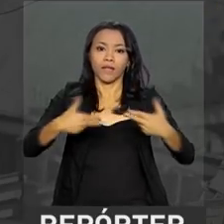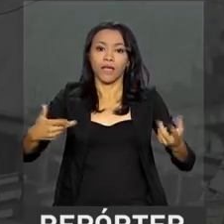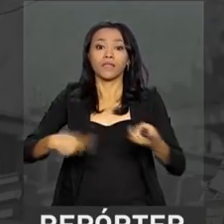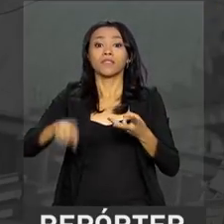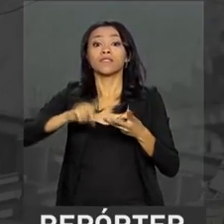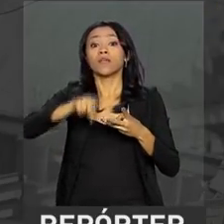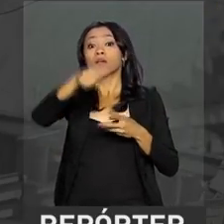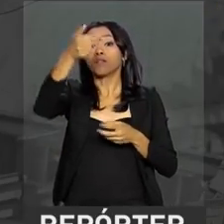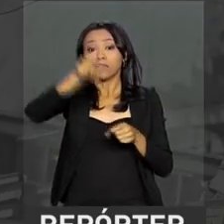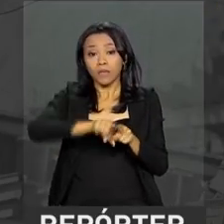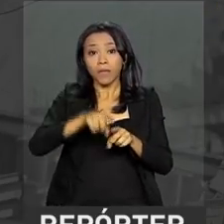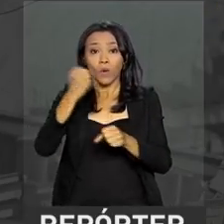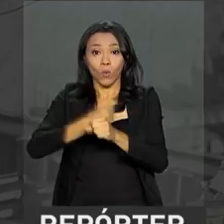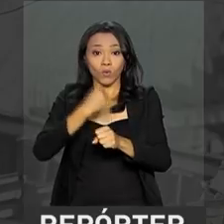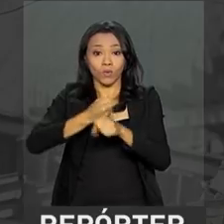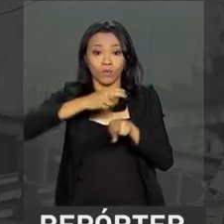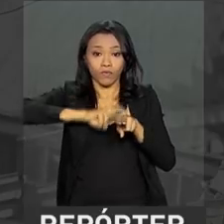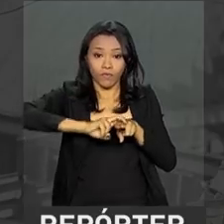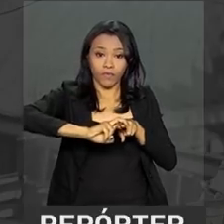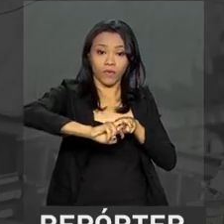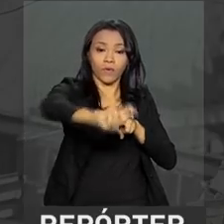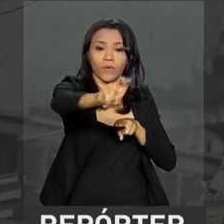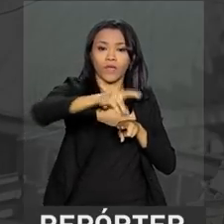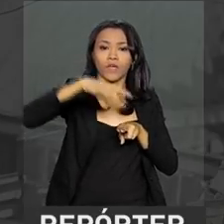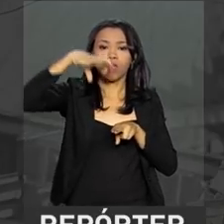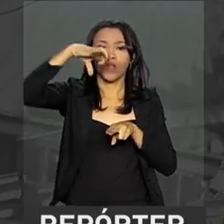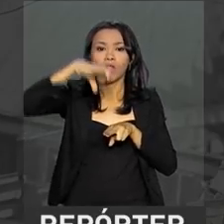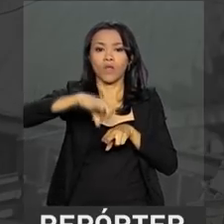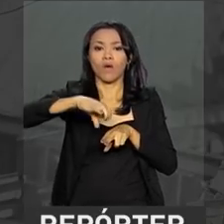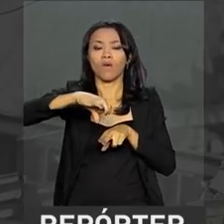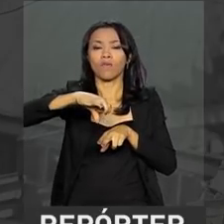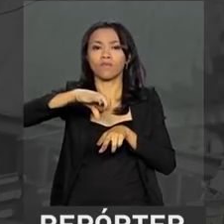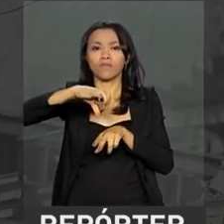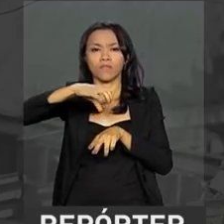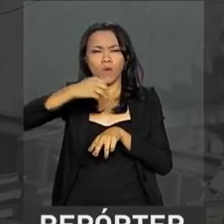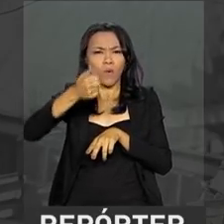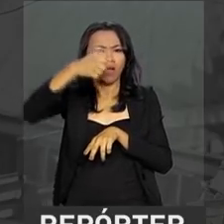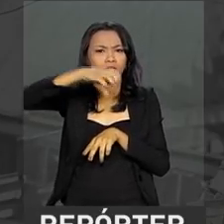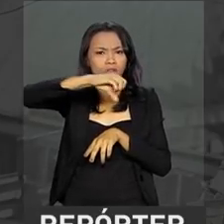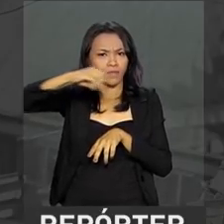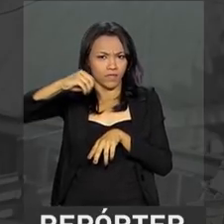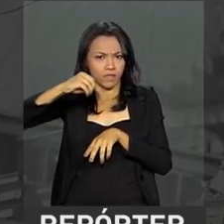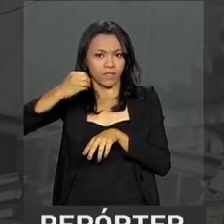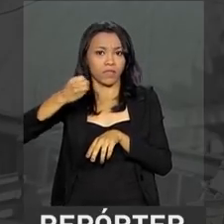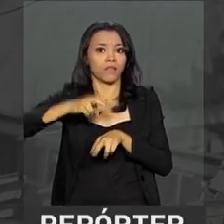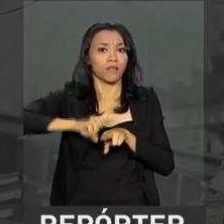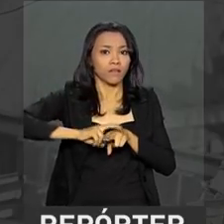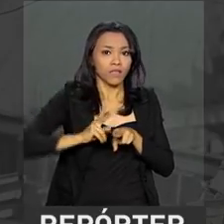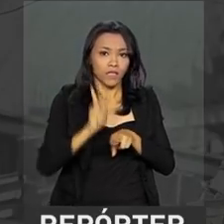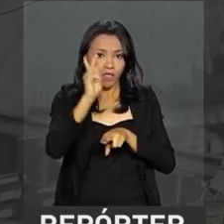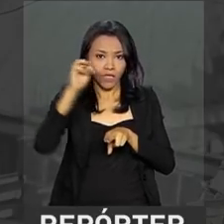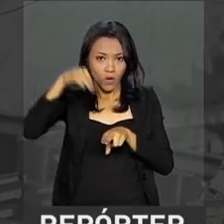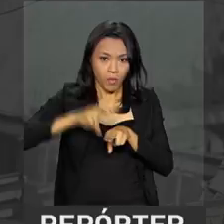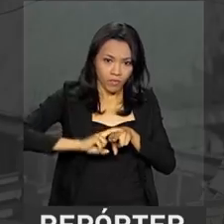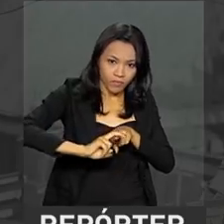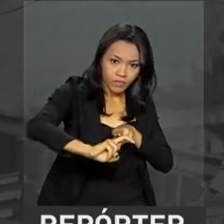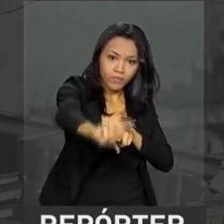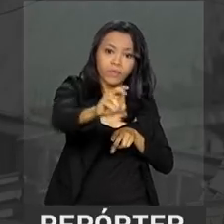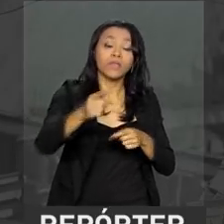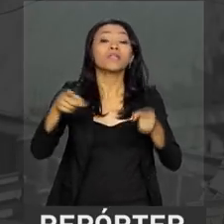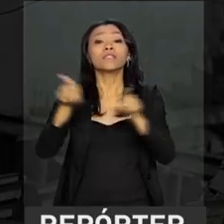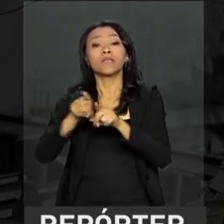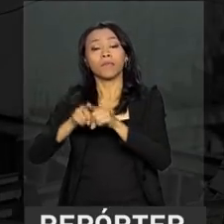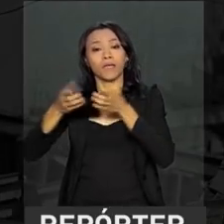ferrovias com a construção de quase 900 quilômetros de trilhos 11 ações em portos como a dragagem de